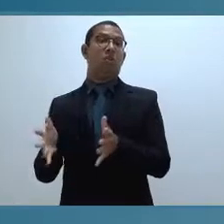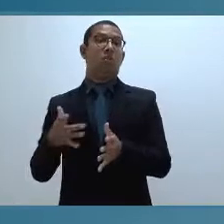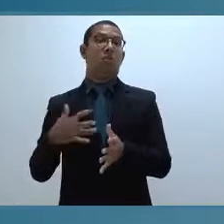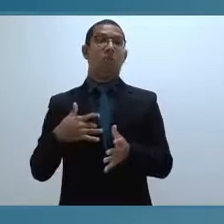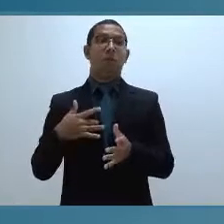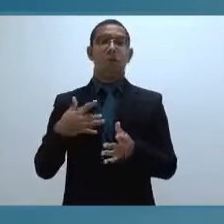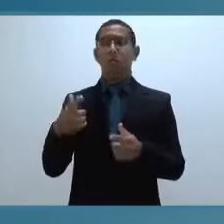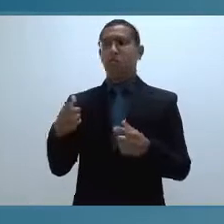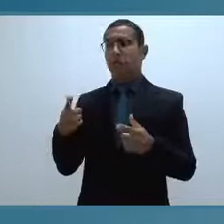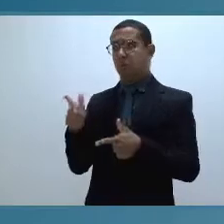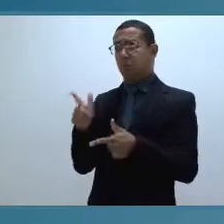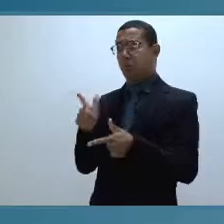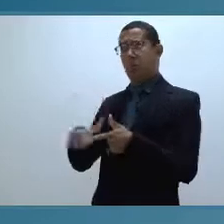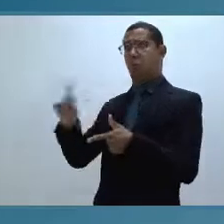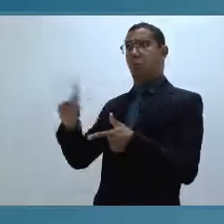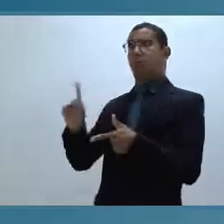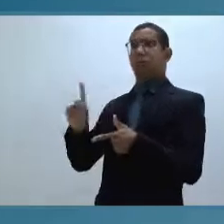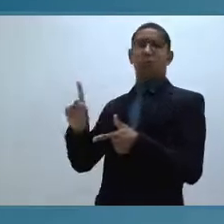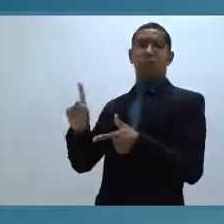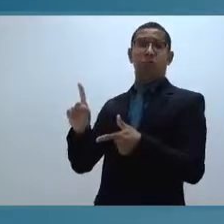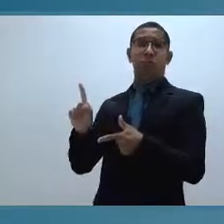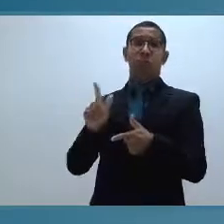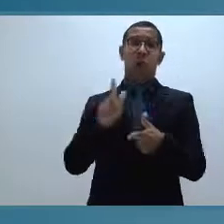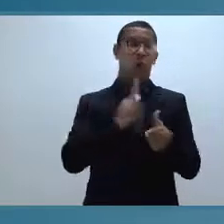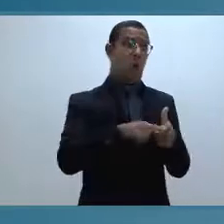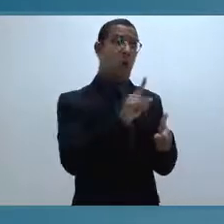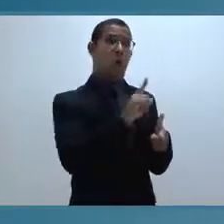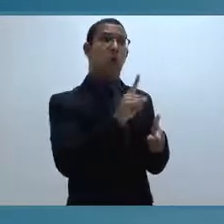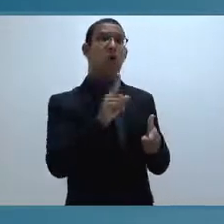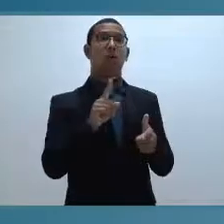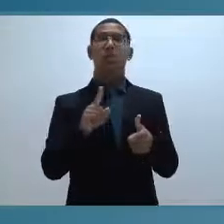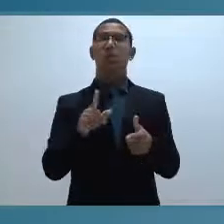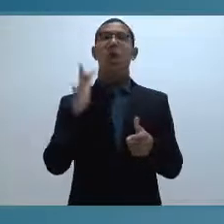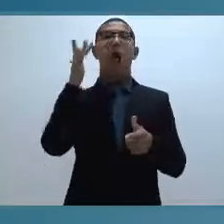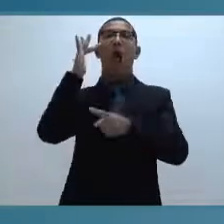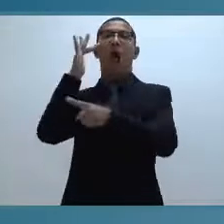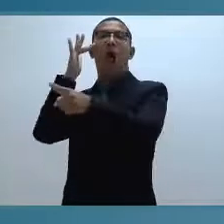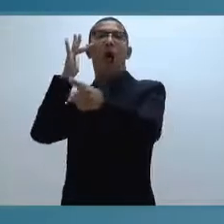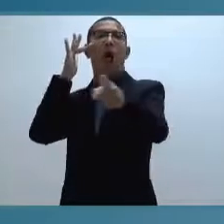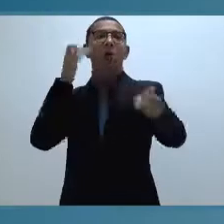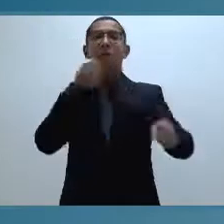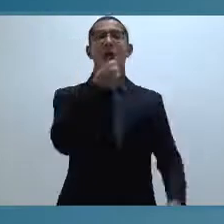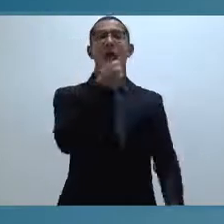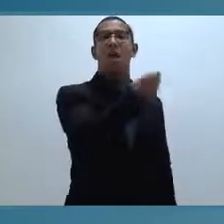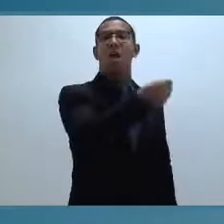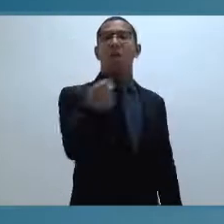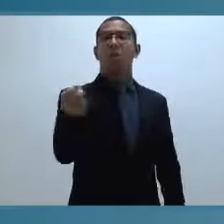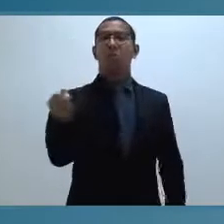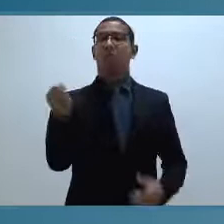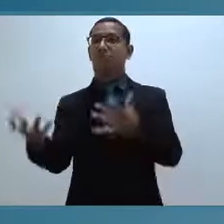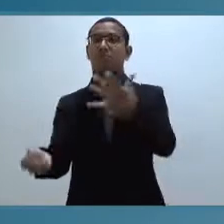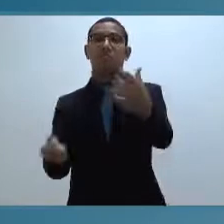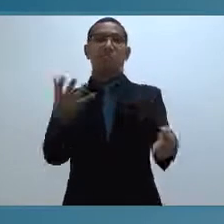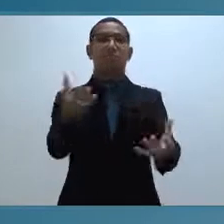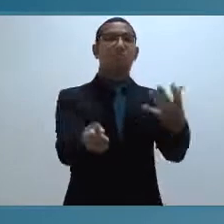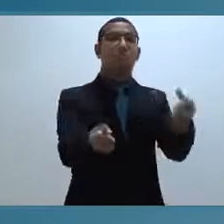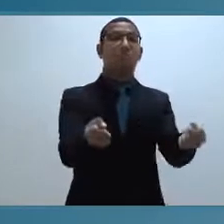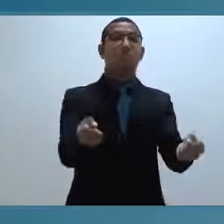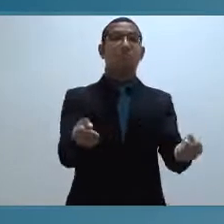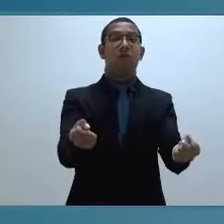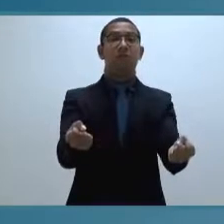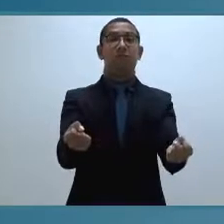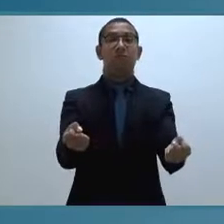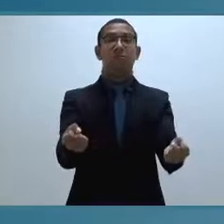Não, desembargador. Então, Vossas Excelências, eu gostaria de ouvir. Vossas Excelências se